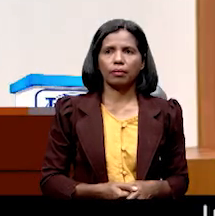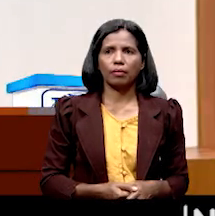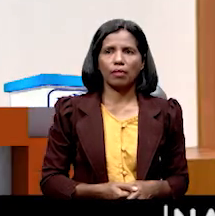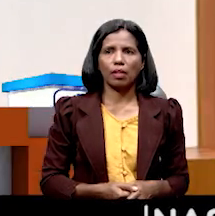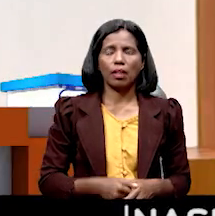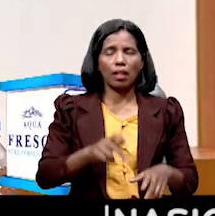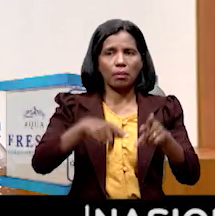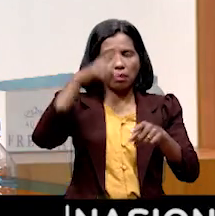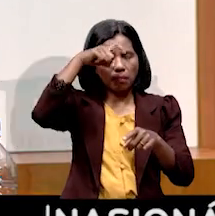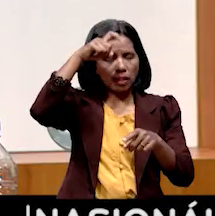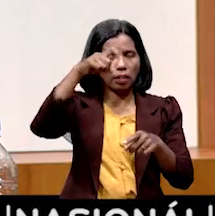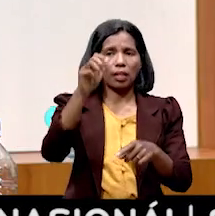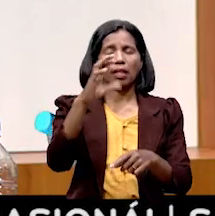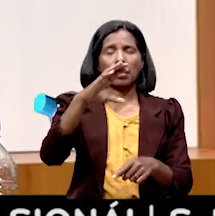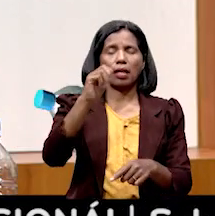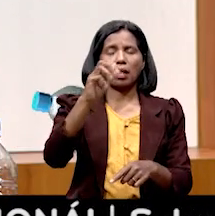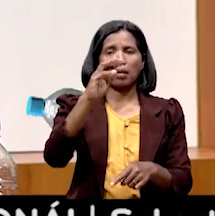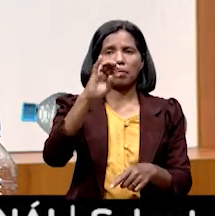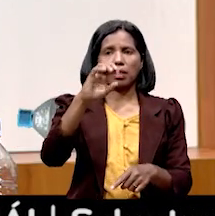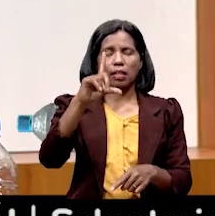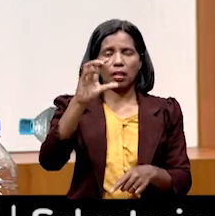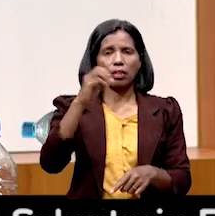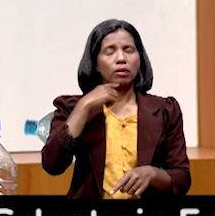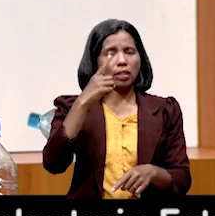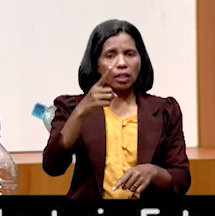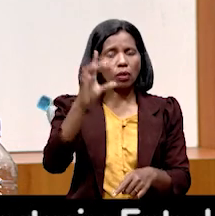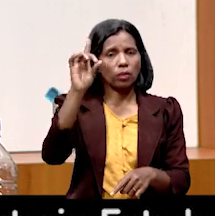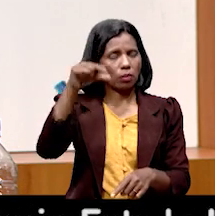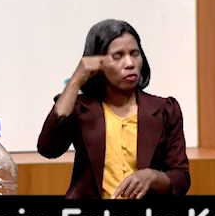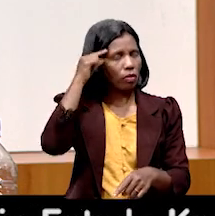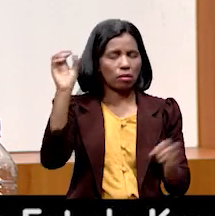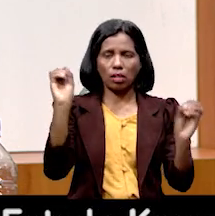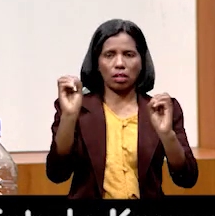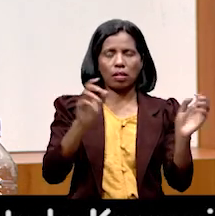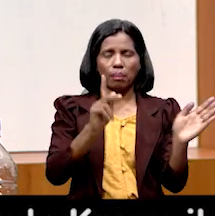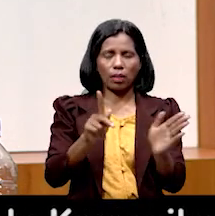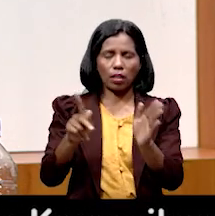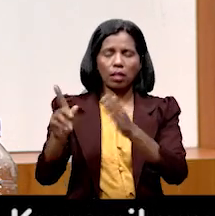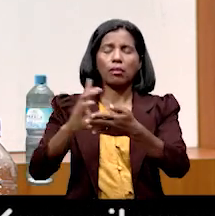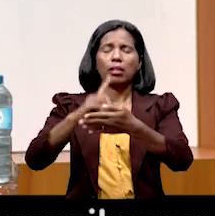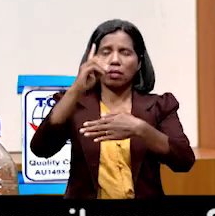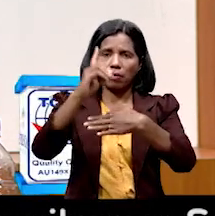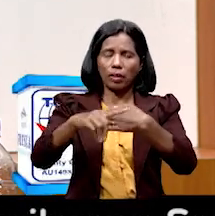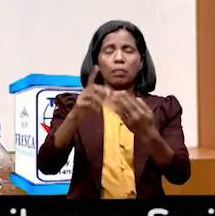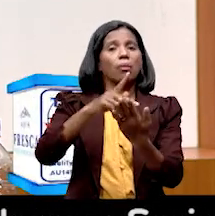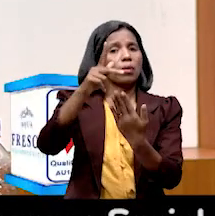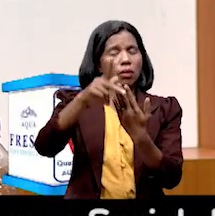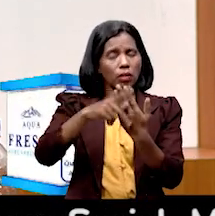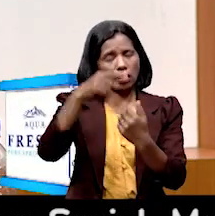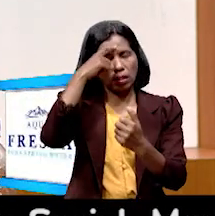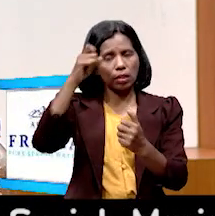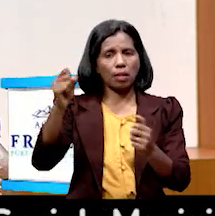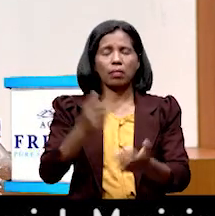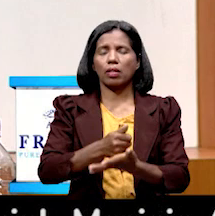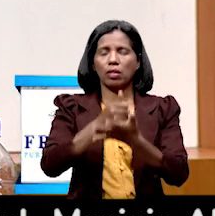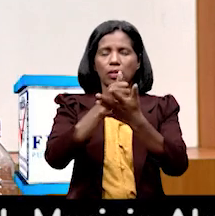Academista Camilo Simenes considera o oitavo governo leia plano ba desenvolvimento no sustentabilidade ba programa tamba desentendimento